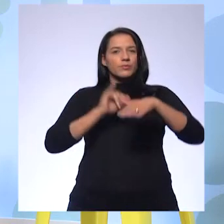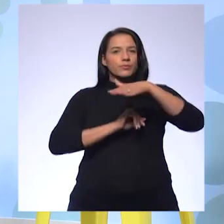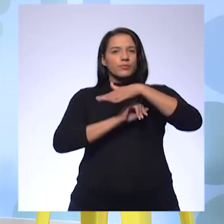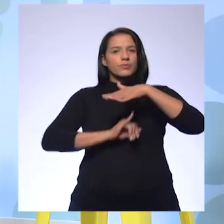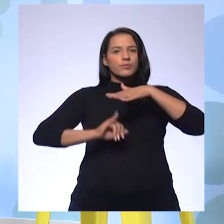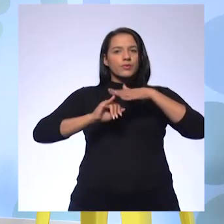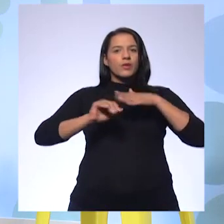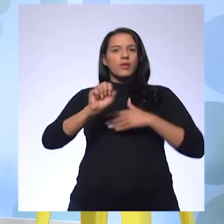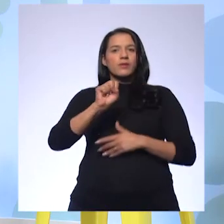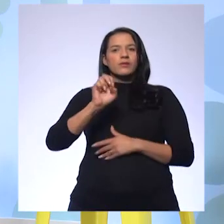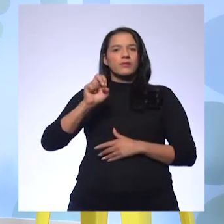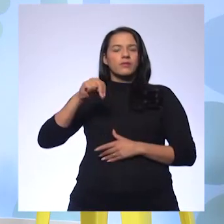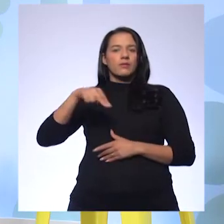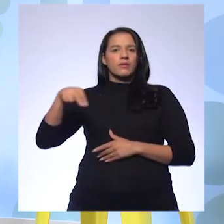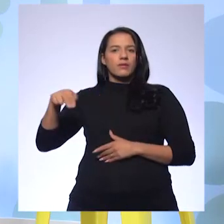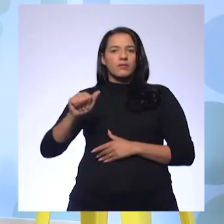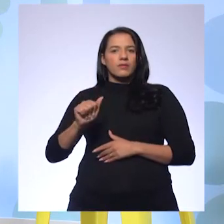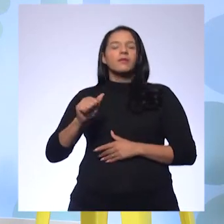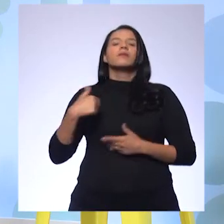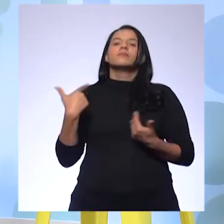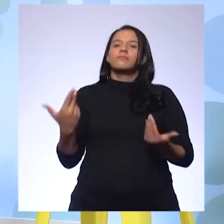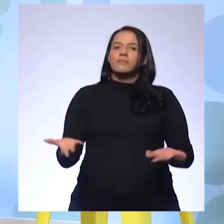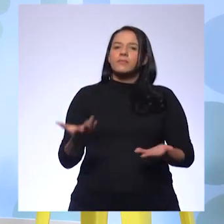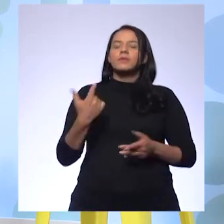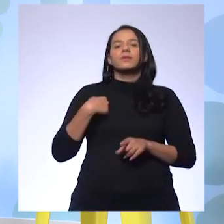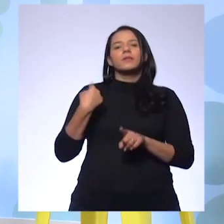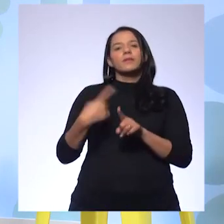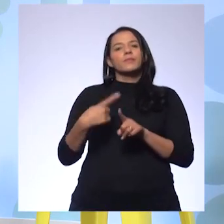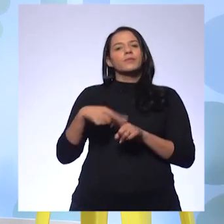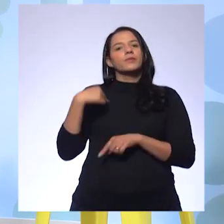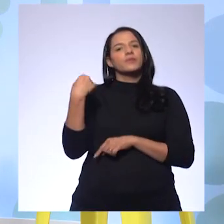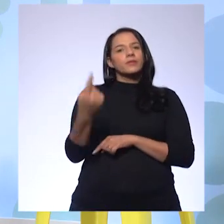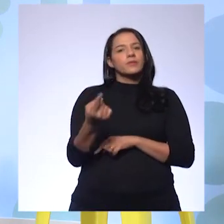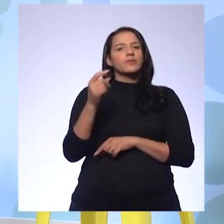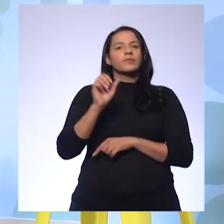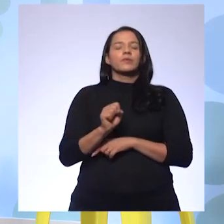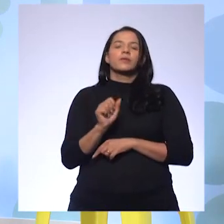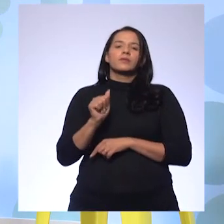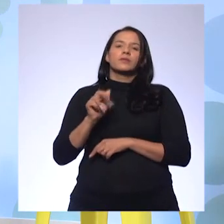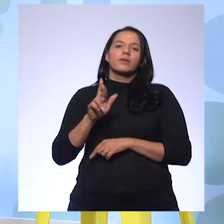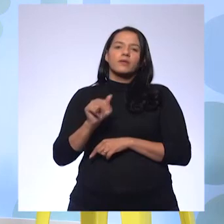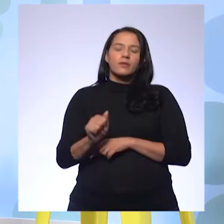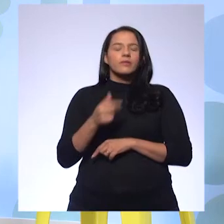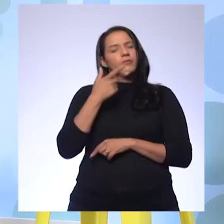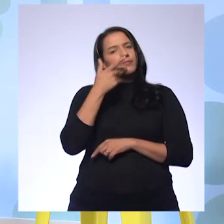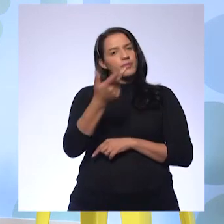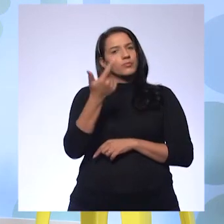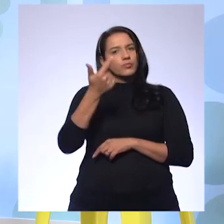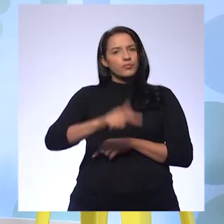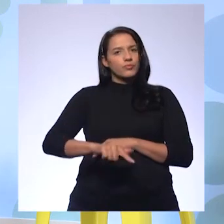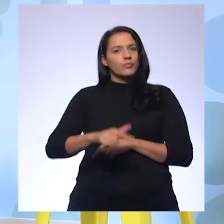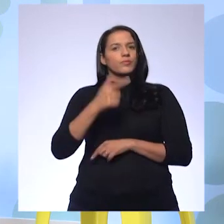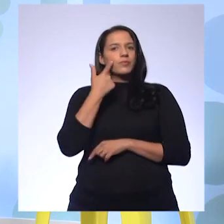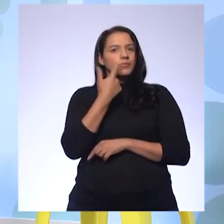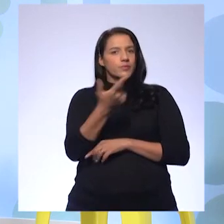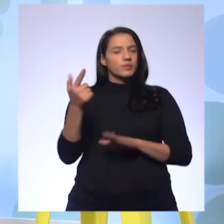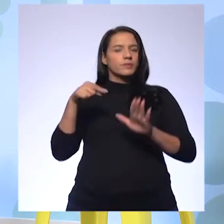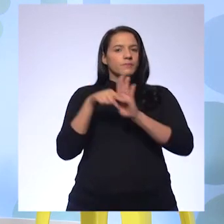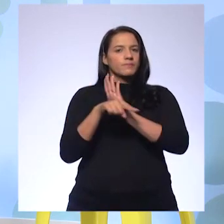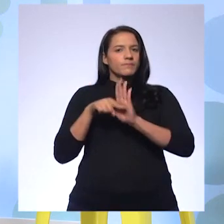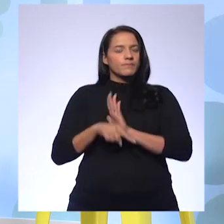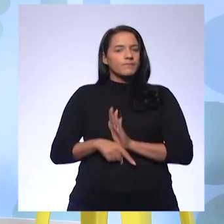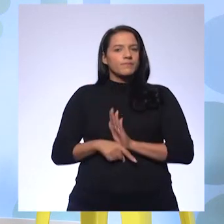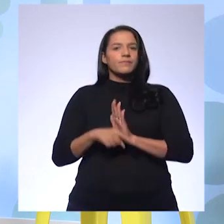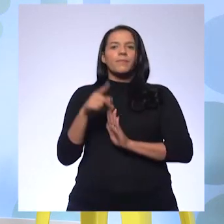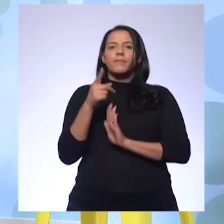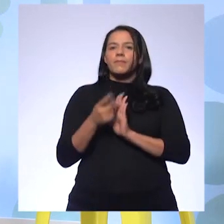com a professora Edna, e depois eu e a professora Sara também falamos a respeito. Então, consultem lá o caderno de